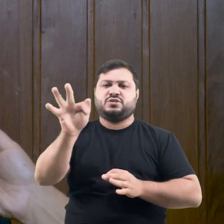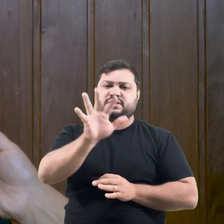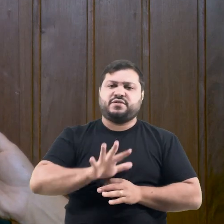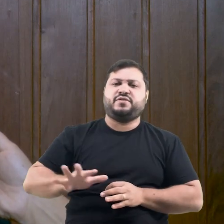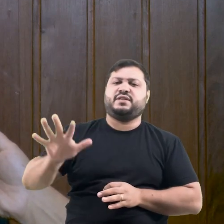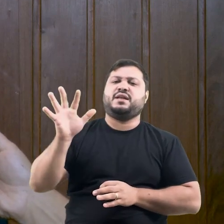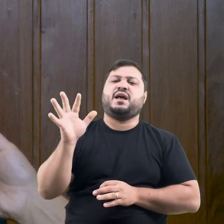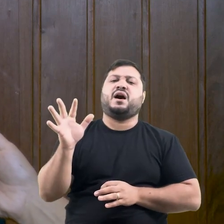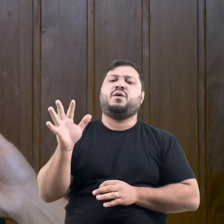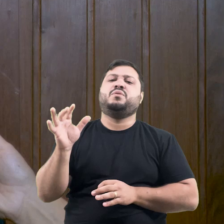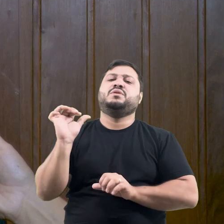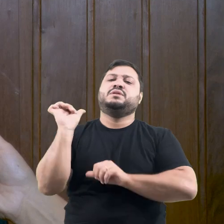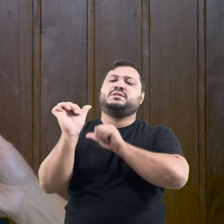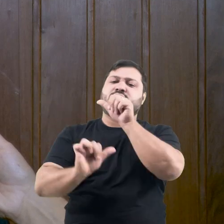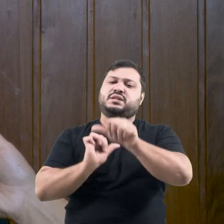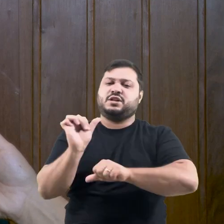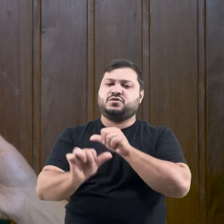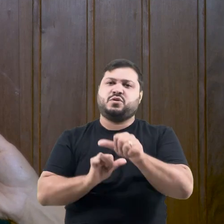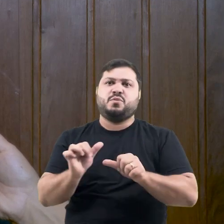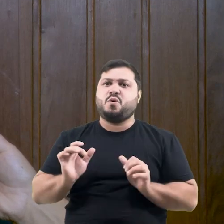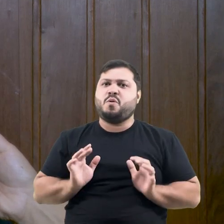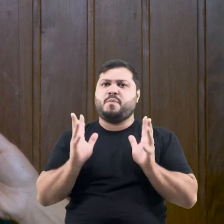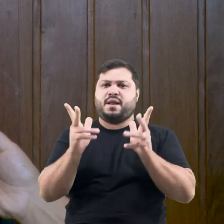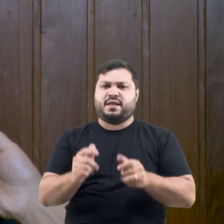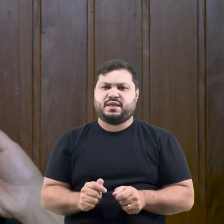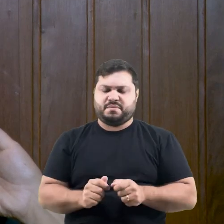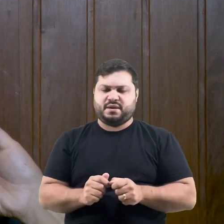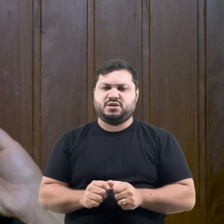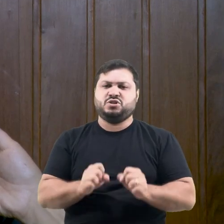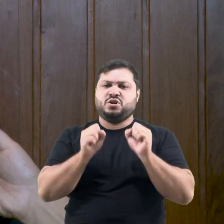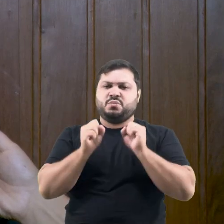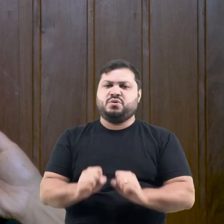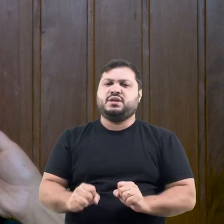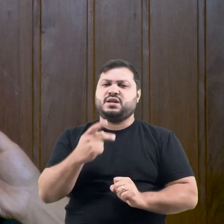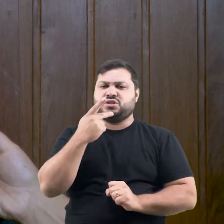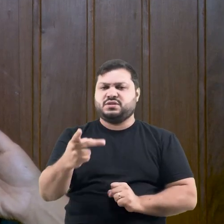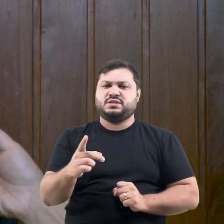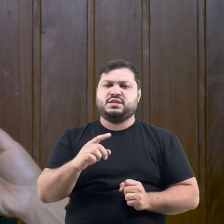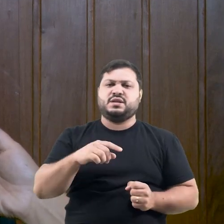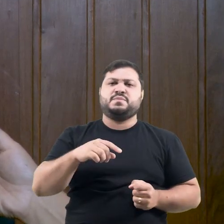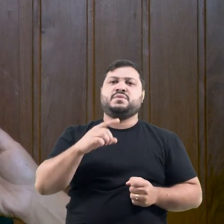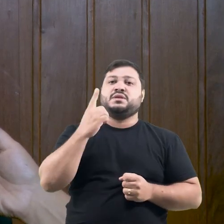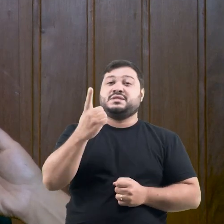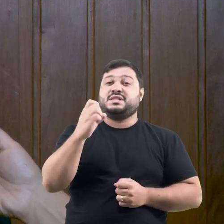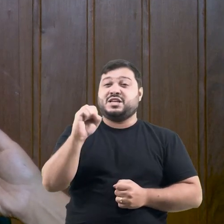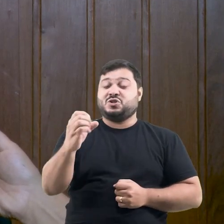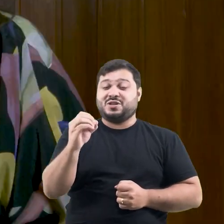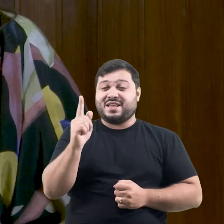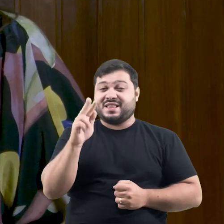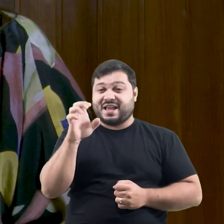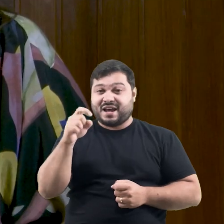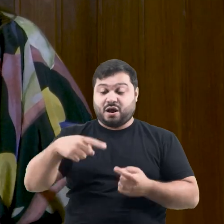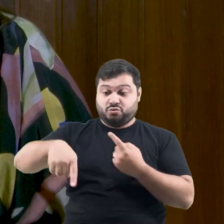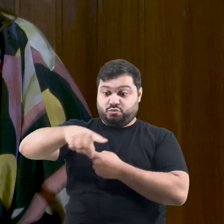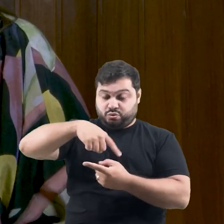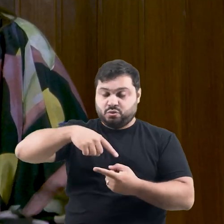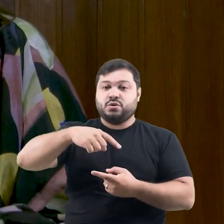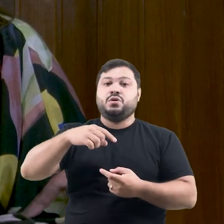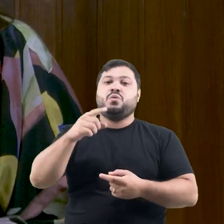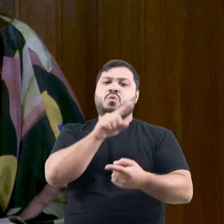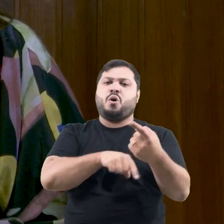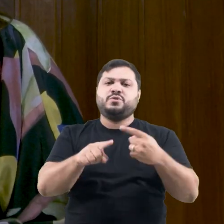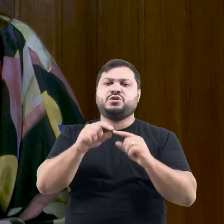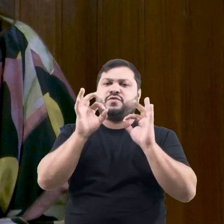Federal se transformou completamente. Poderia dizer num giro de 180 graus. O objetivo